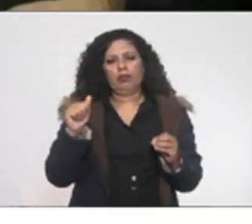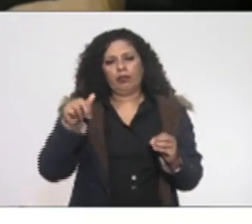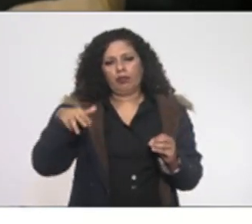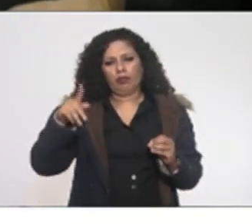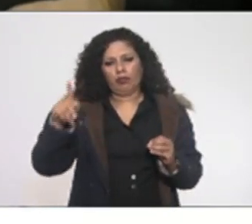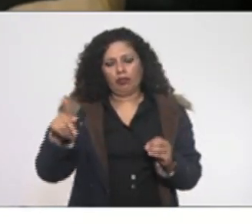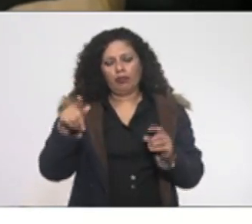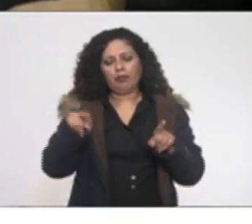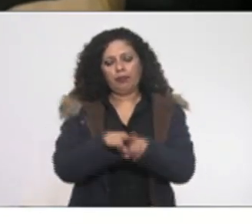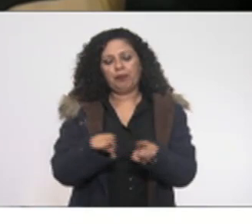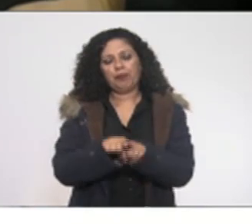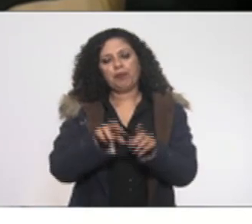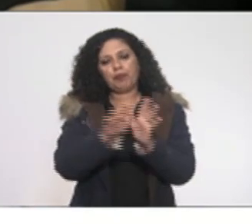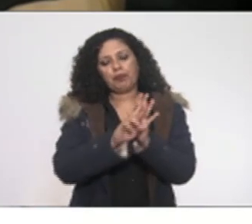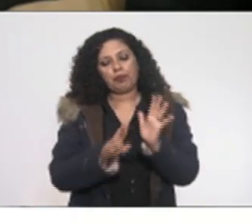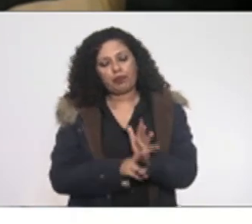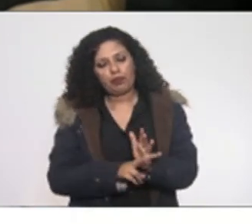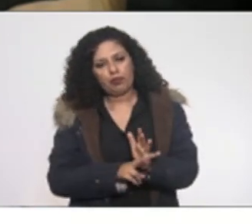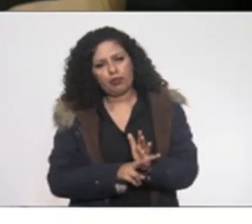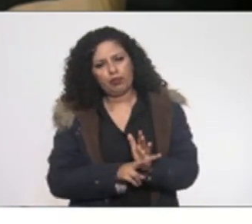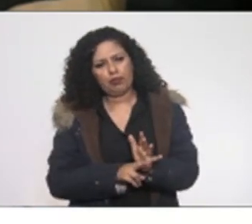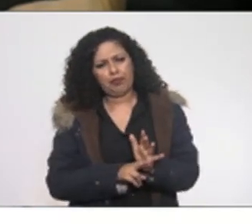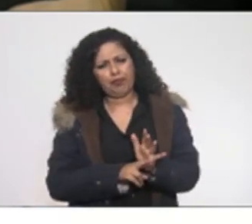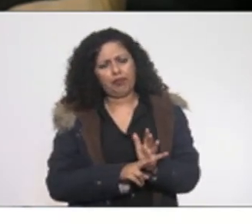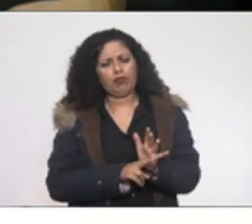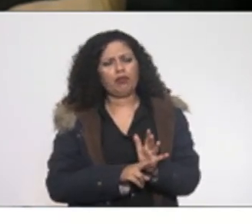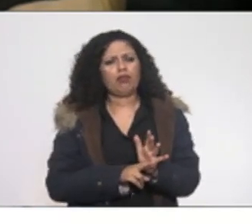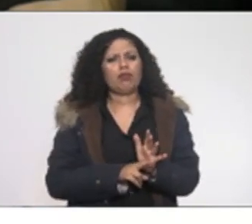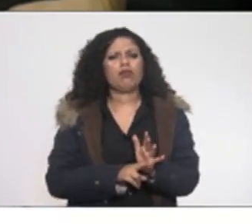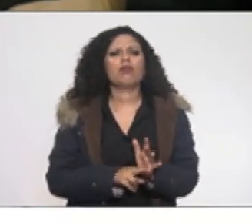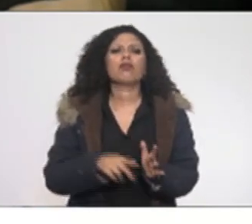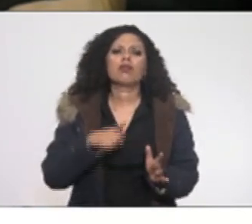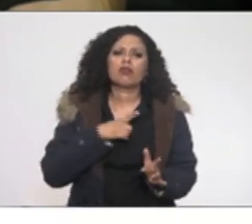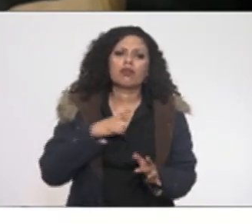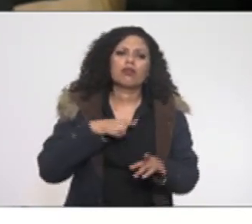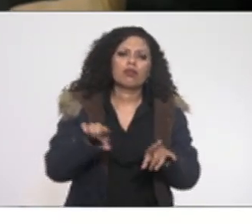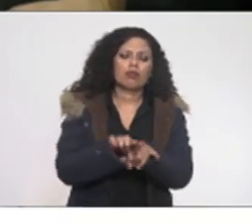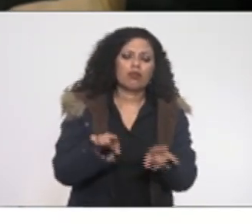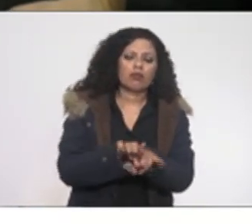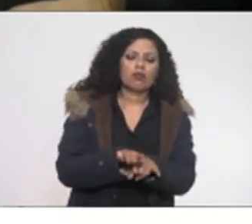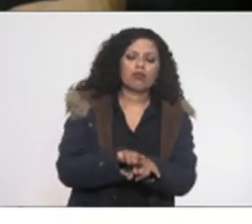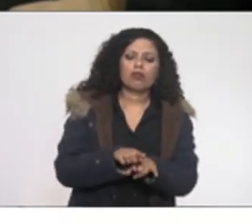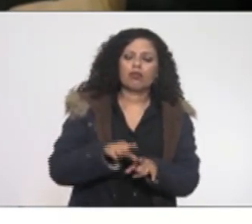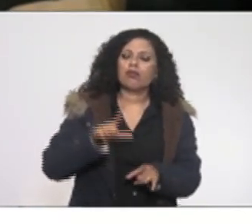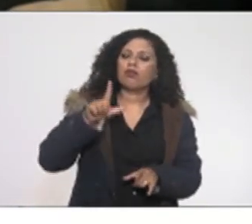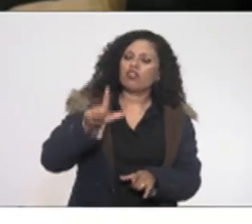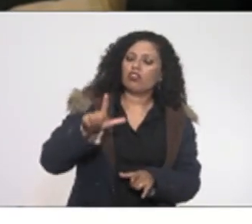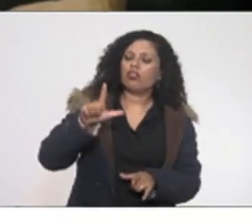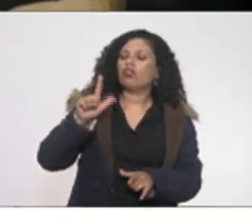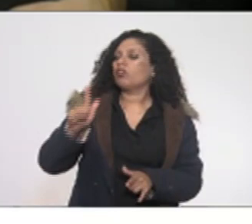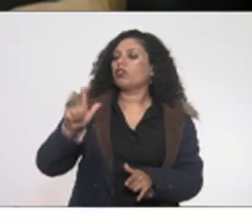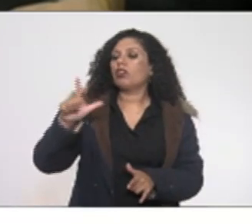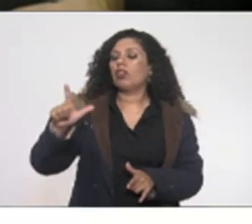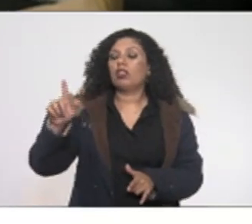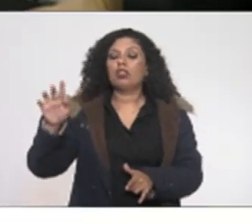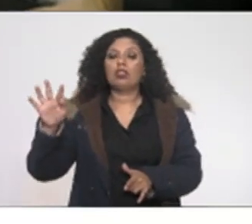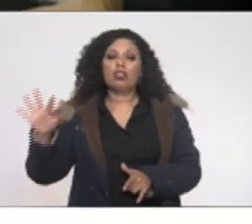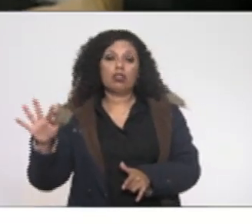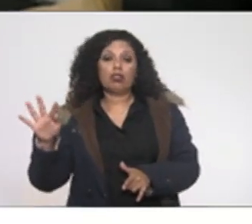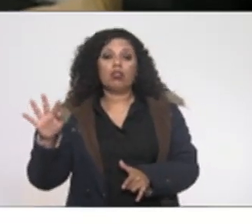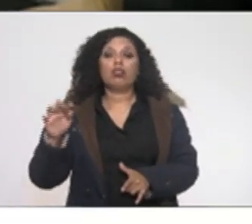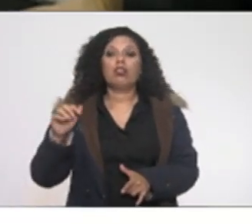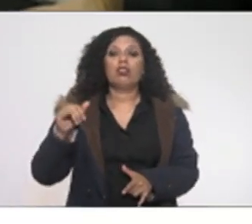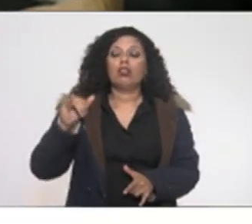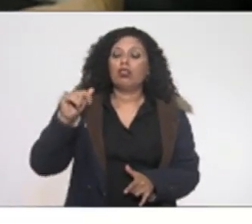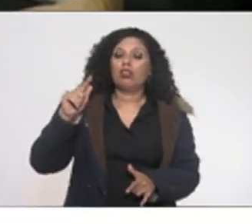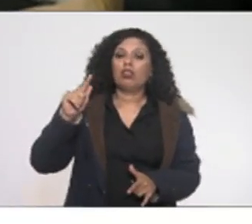resolução, como teve a transparência de gás, que eu falei que foi editada no mês passado, teve uma também para combustíveis líquidos, GLP, gasolina, querosene